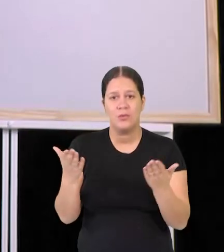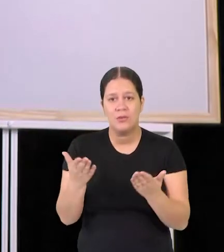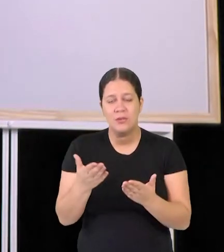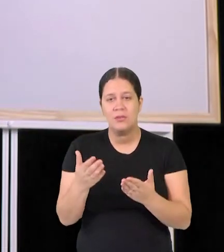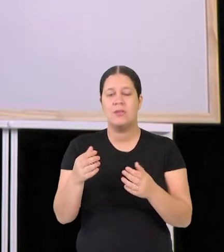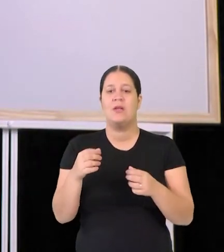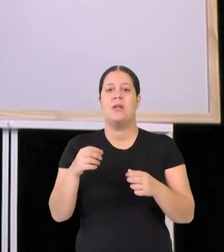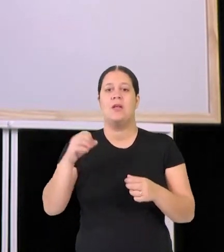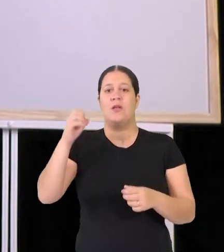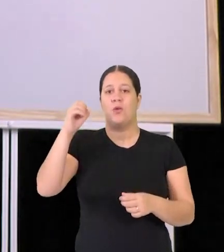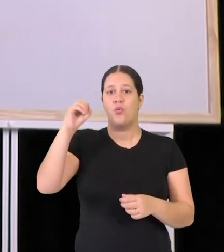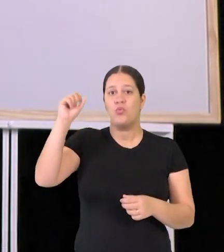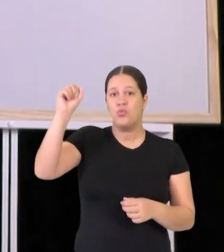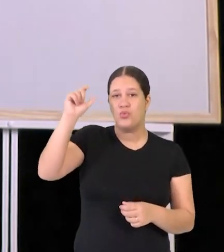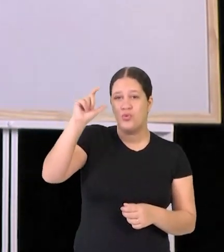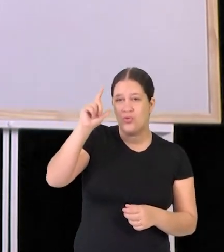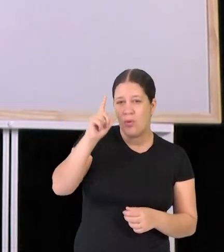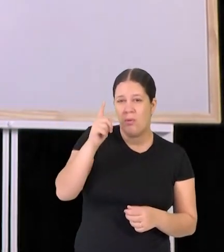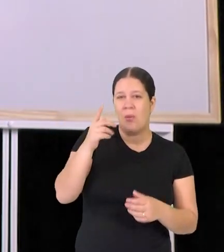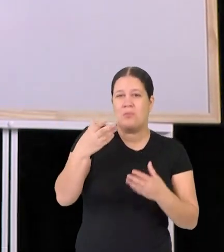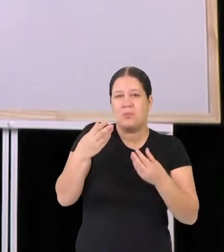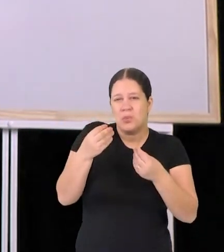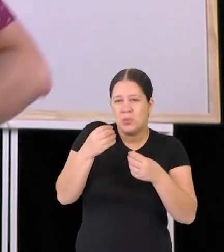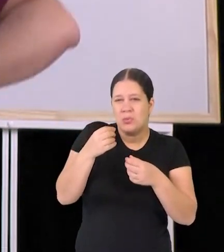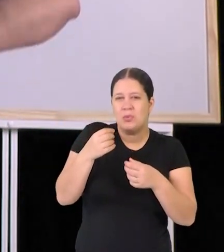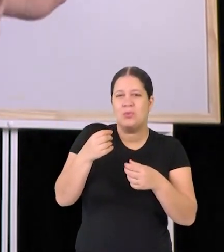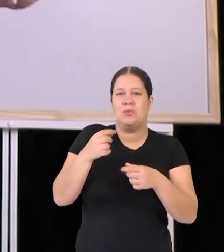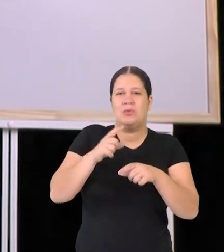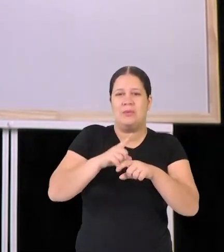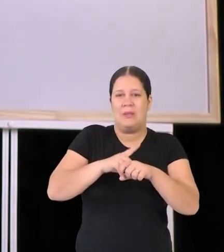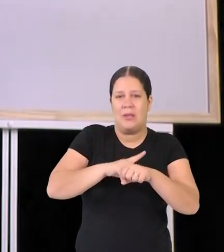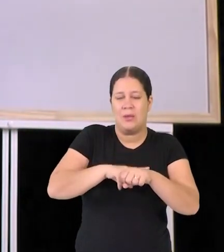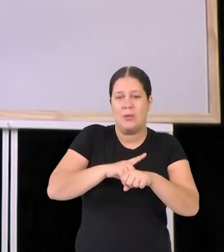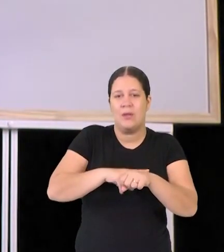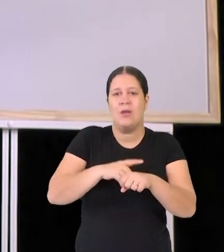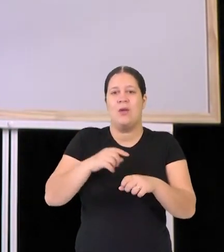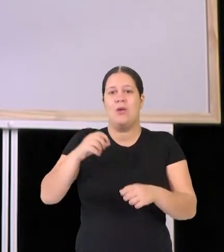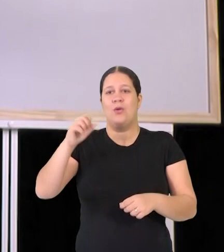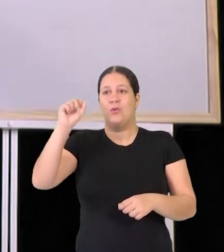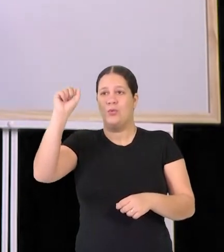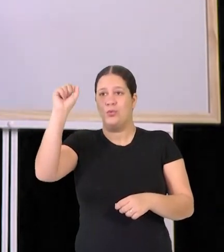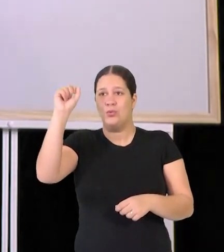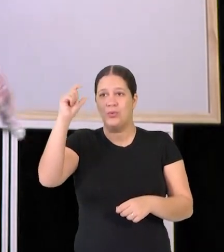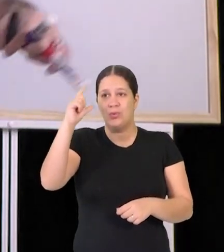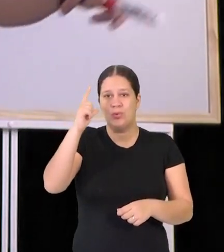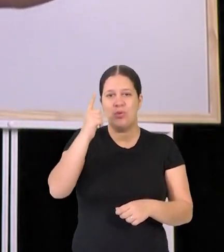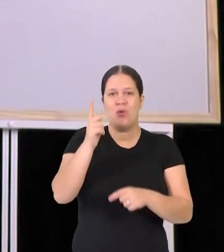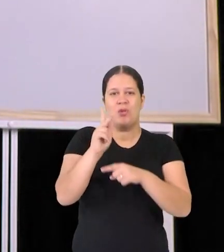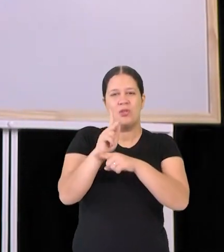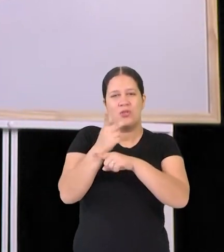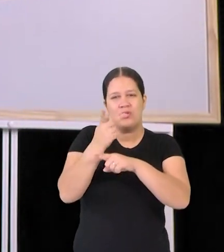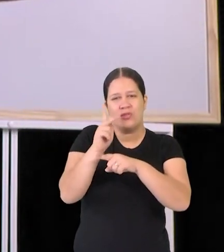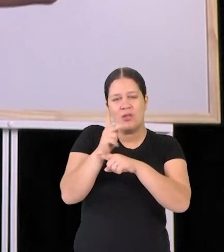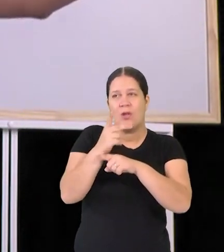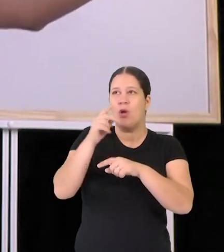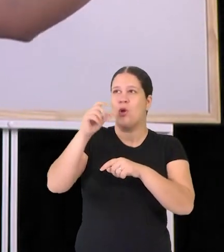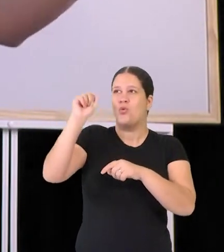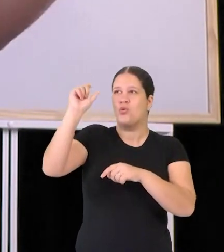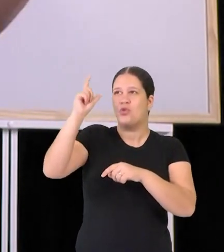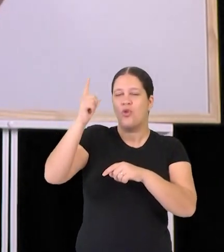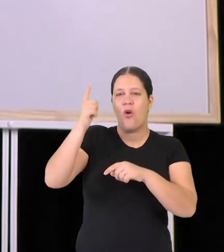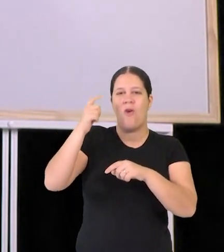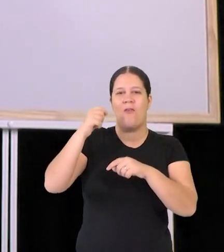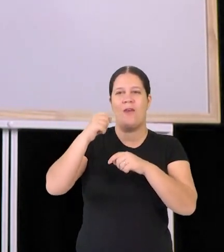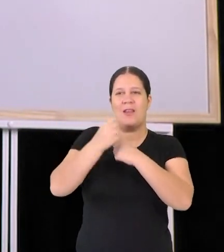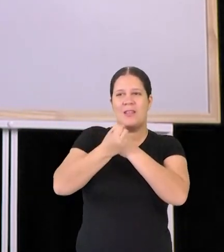daqui a alguns anos também, mas vai demorar muito ainda, vice? O Sol ele vai começar a consumir o seu hidrogênio, ele vai crescer, depois ele